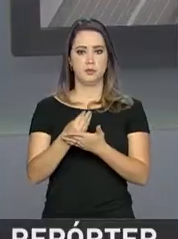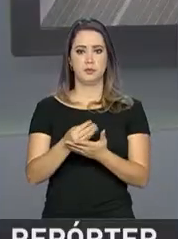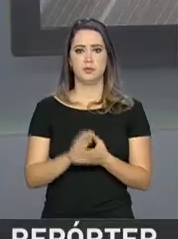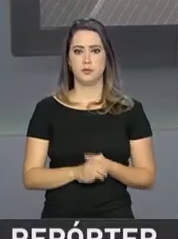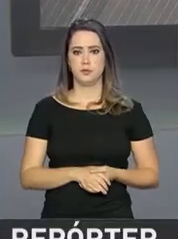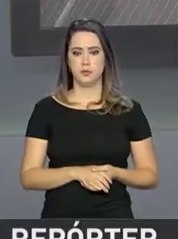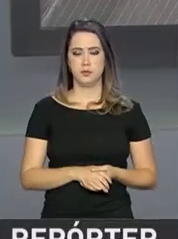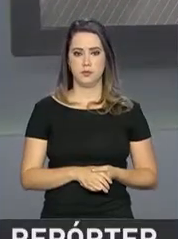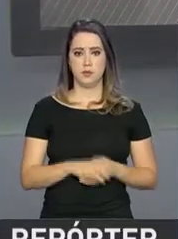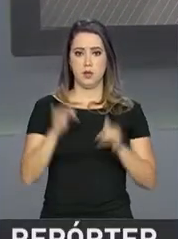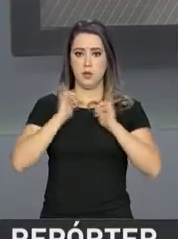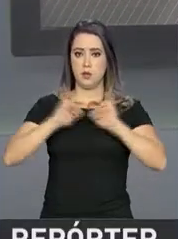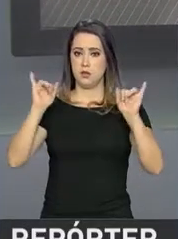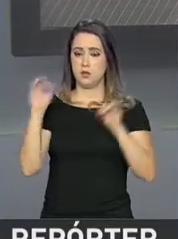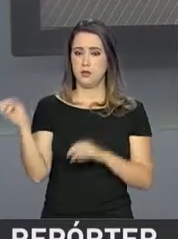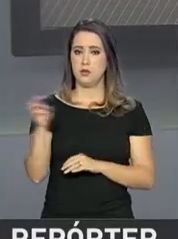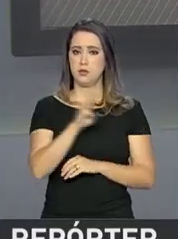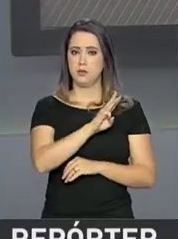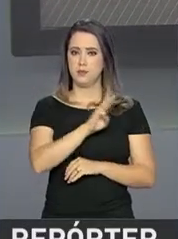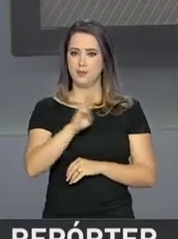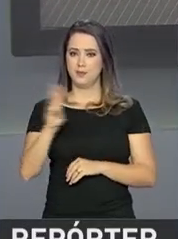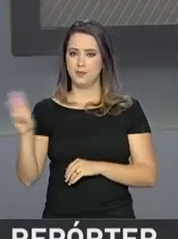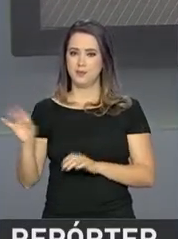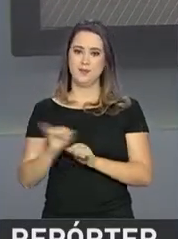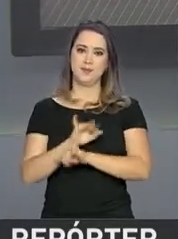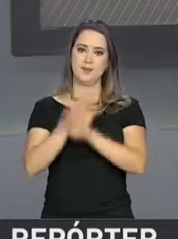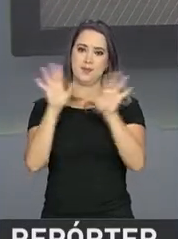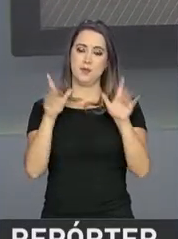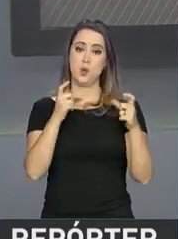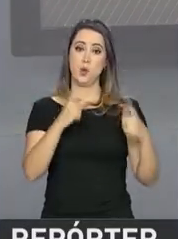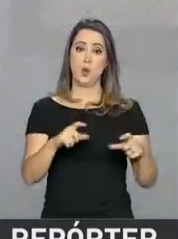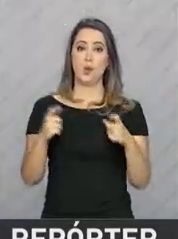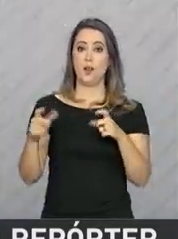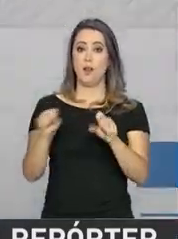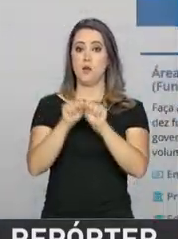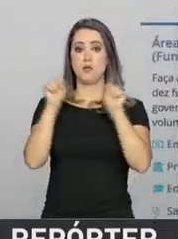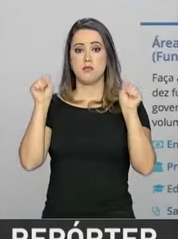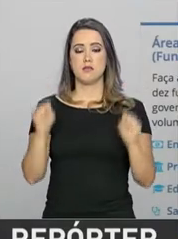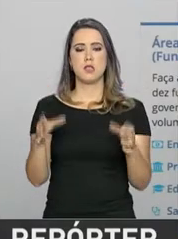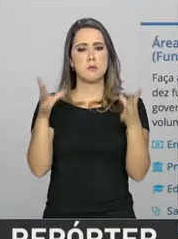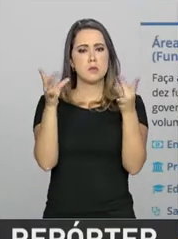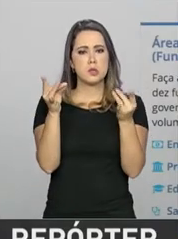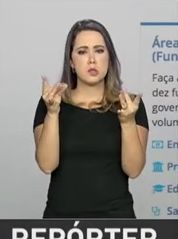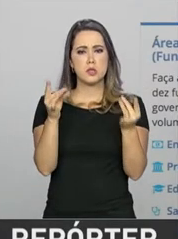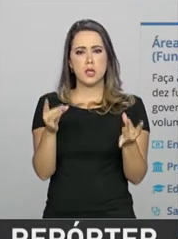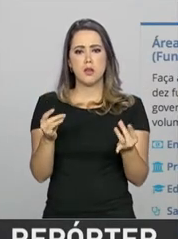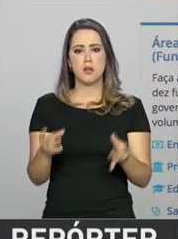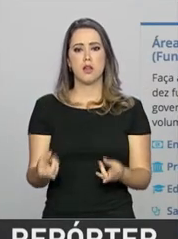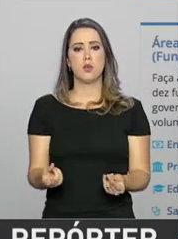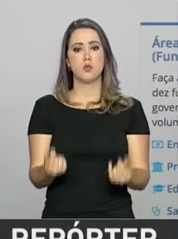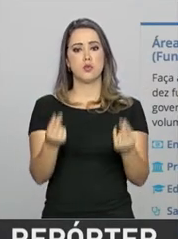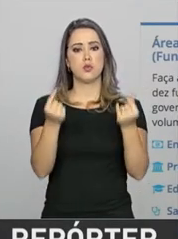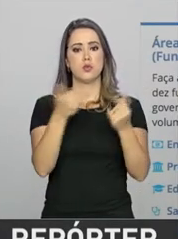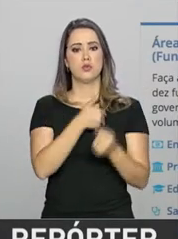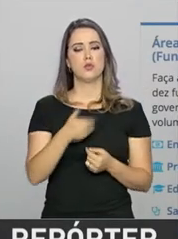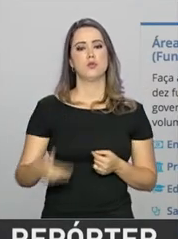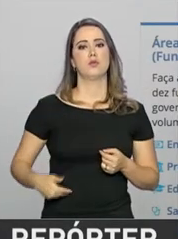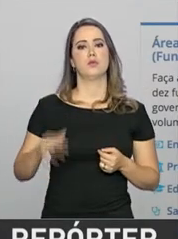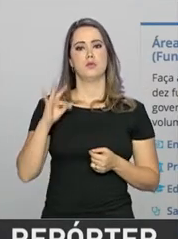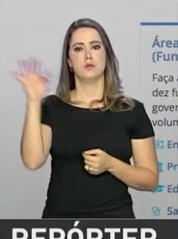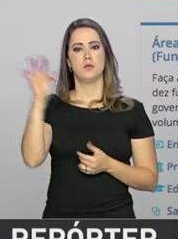foi lançado o novo portal da transparência um banco de dados que detalha a aplicação de recursos públicos pelo governo